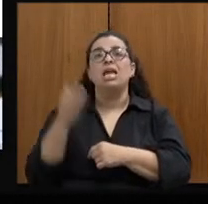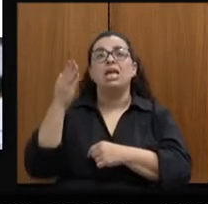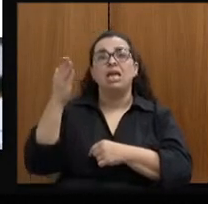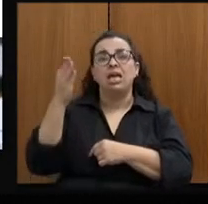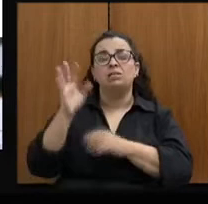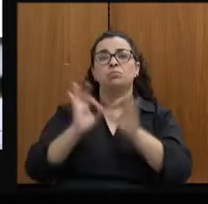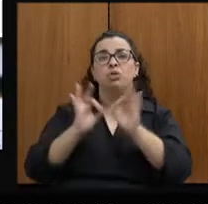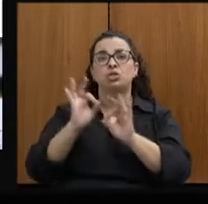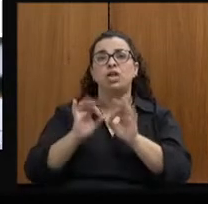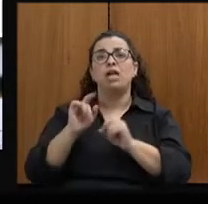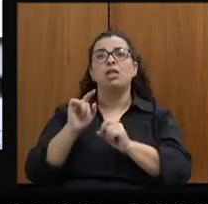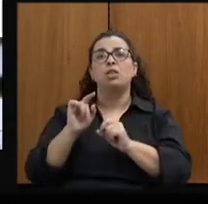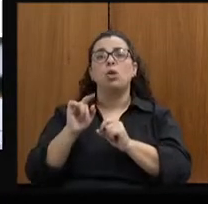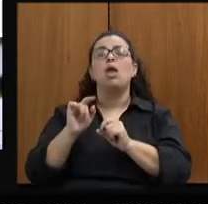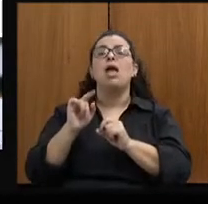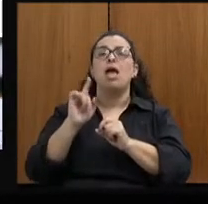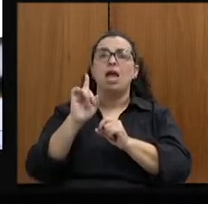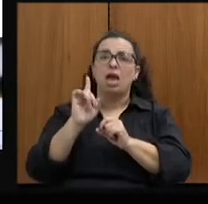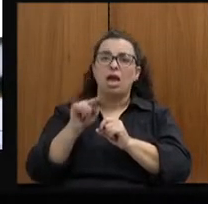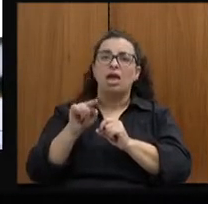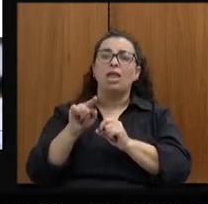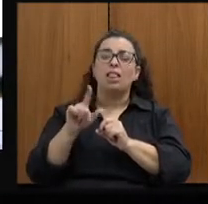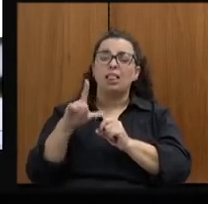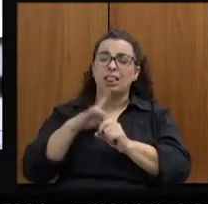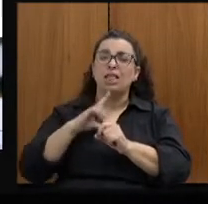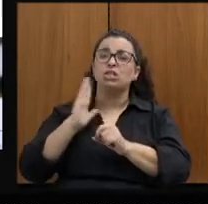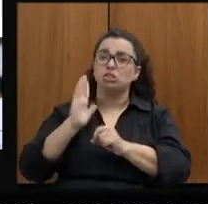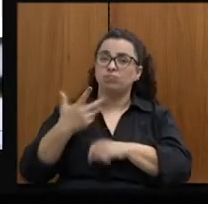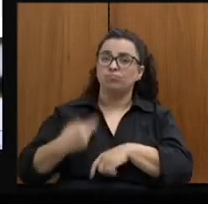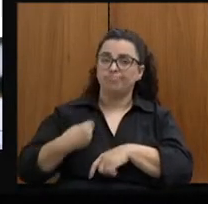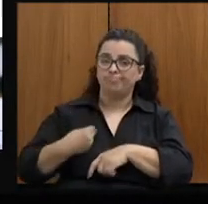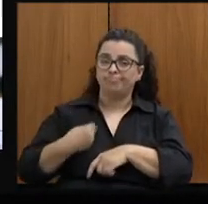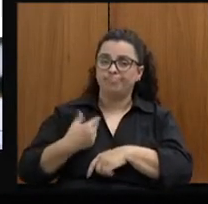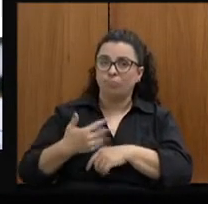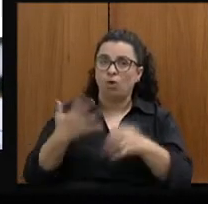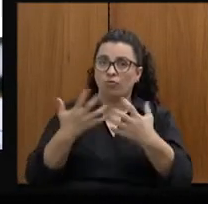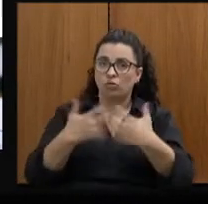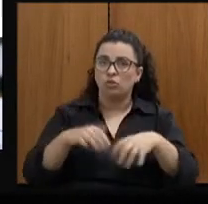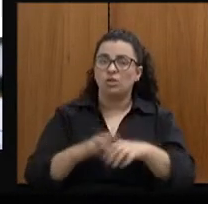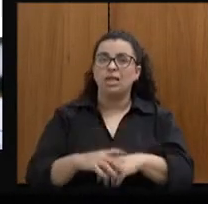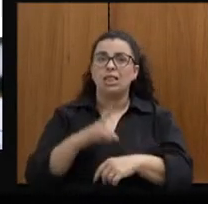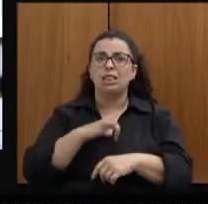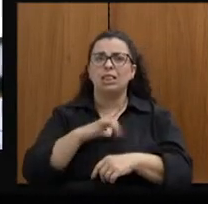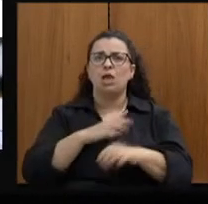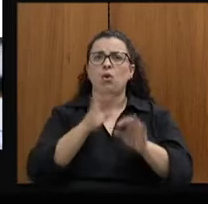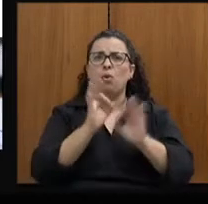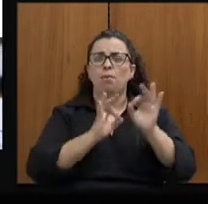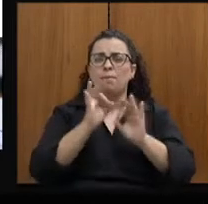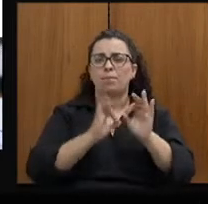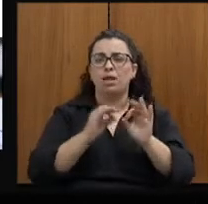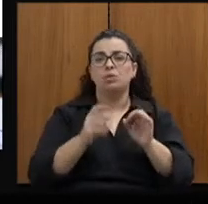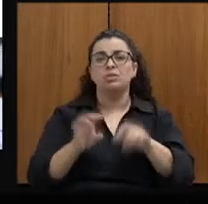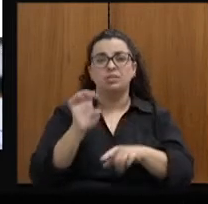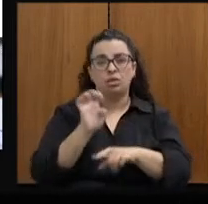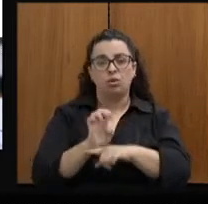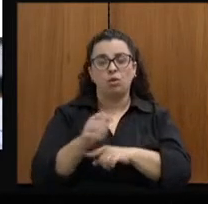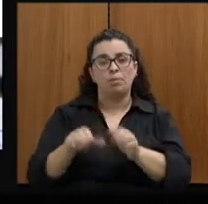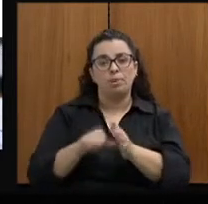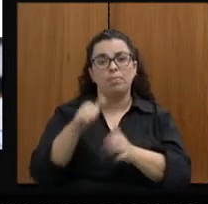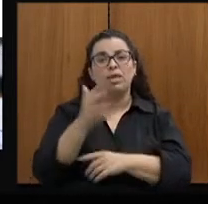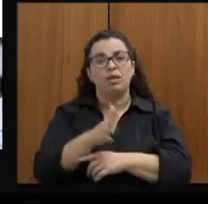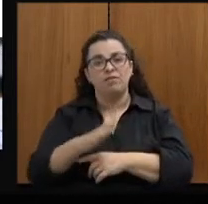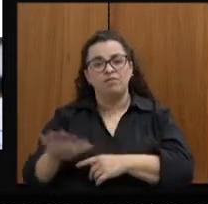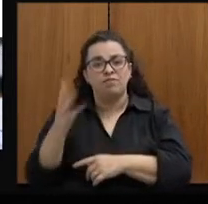gostaria de falar dos planos que nós estamos em execução. Nós estamos executando os planos, o Plano Estadual da Primeira Infância, o Plano